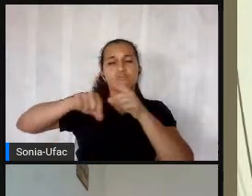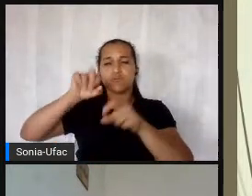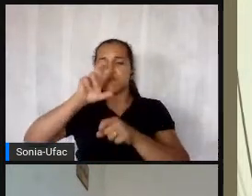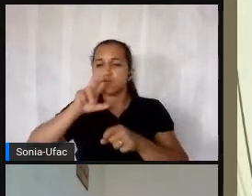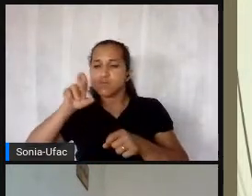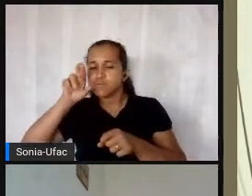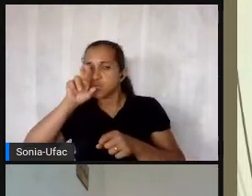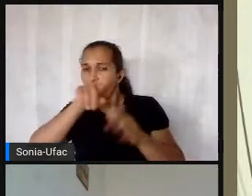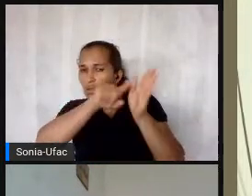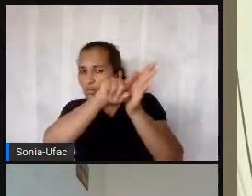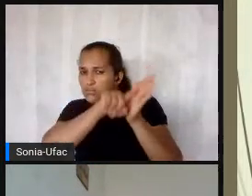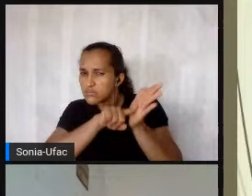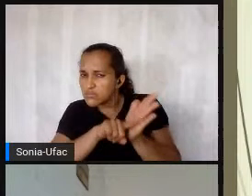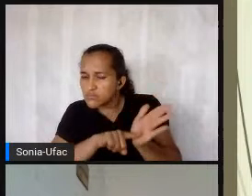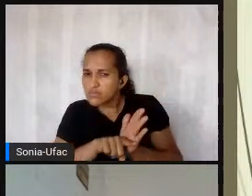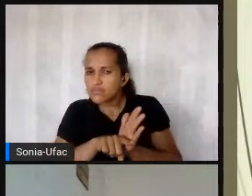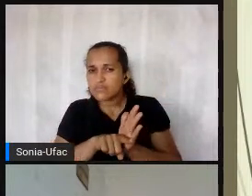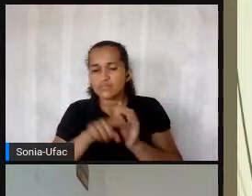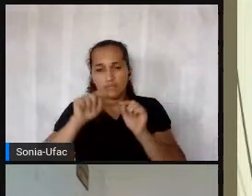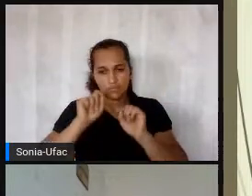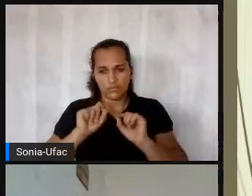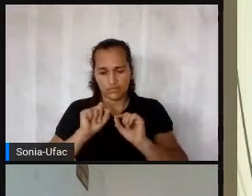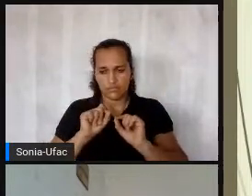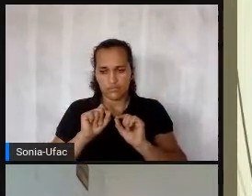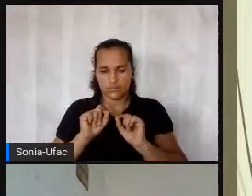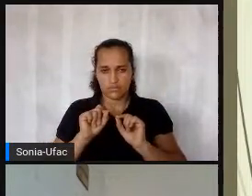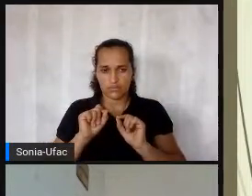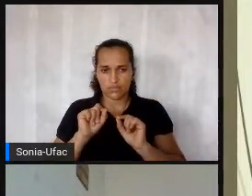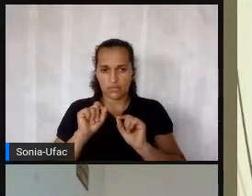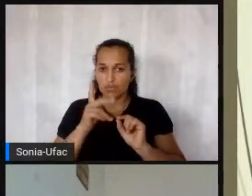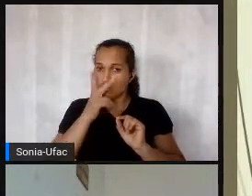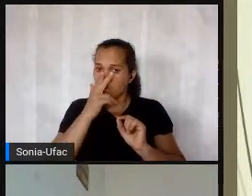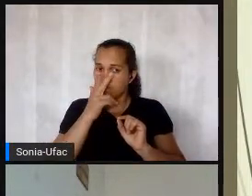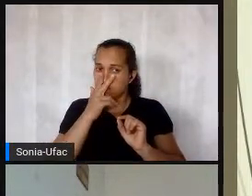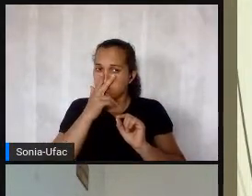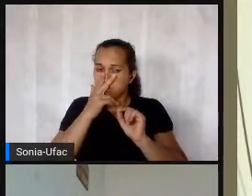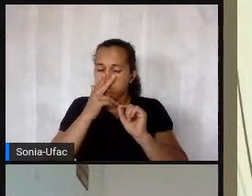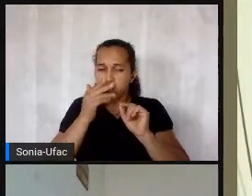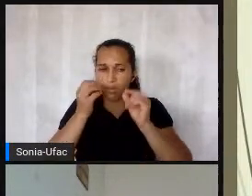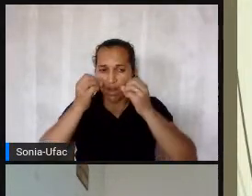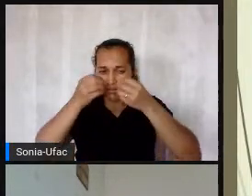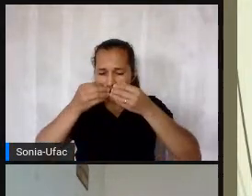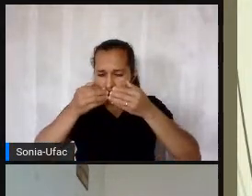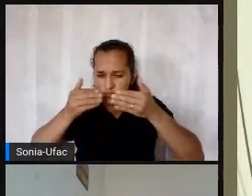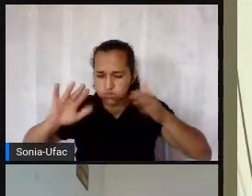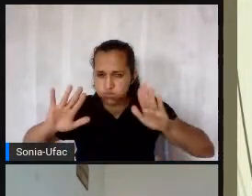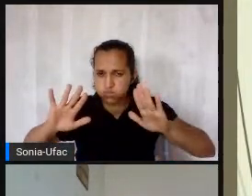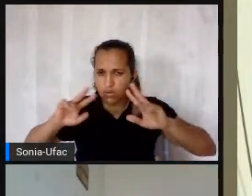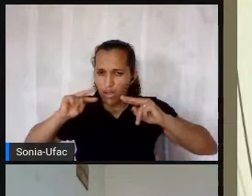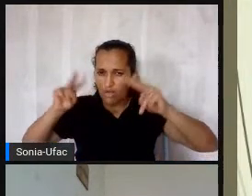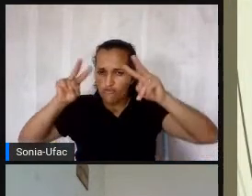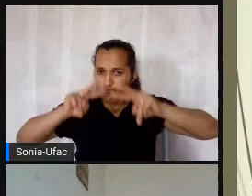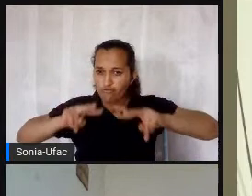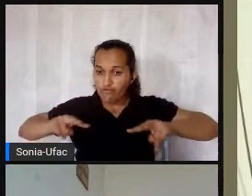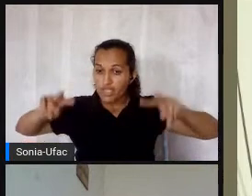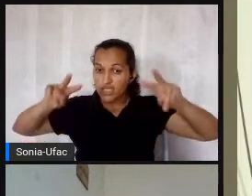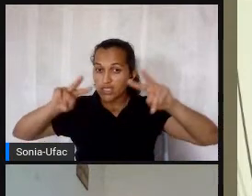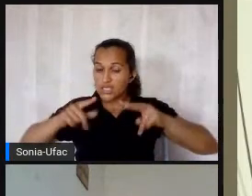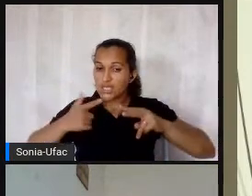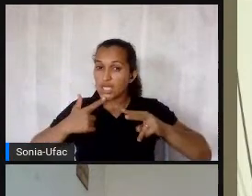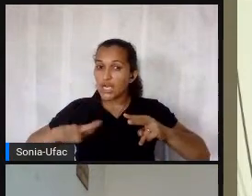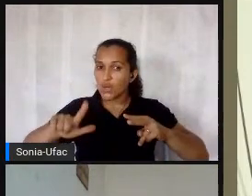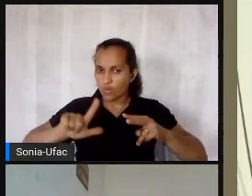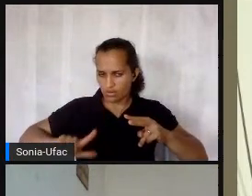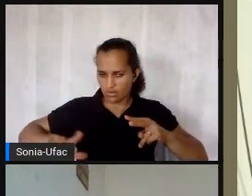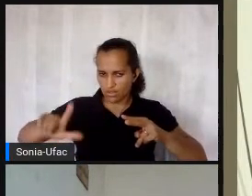que se faz, portanto, na opacidade da linguagem e não na linearidade do dizer. Então,